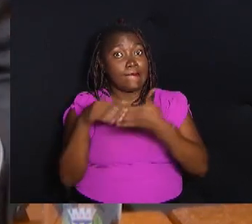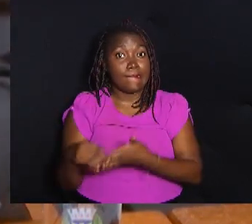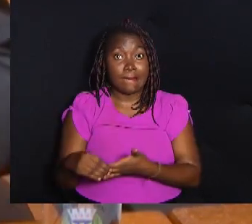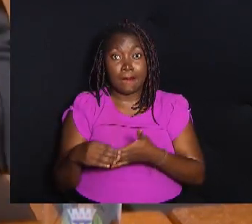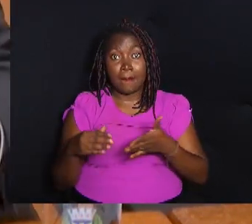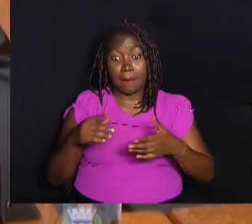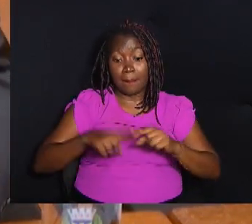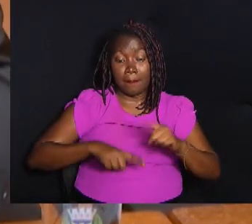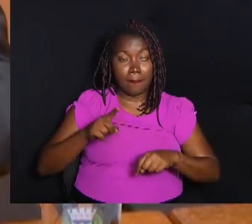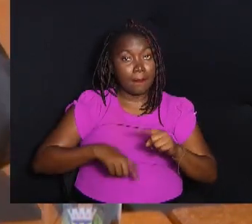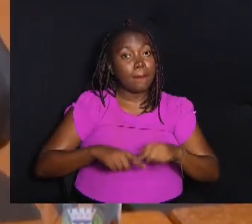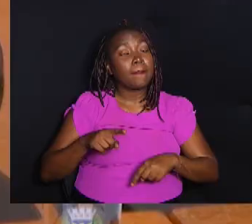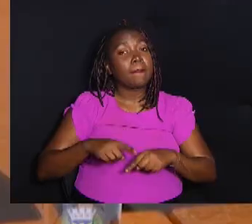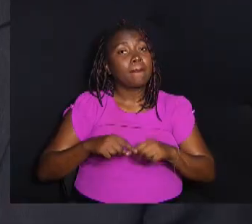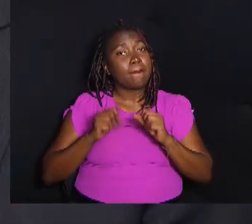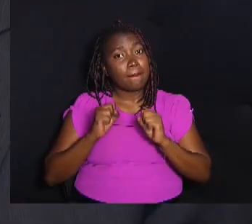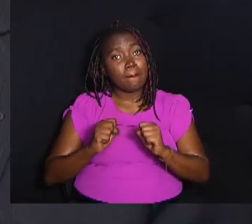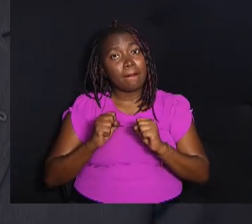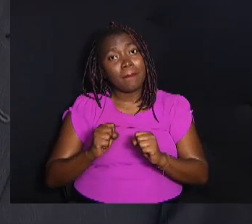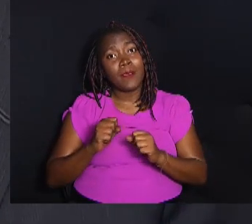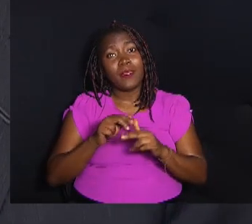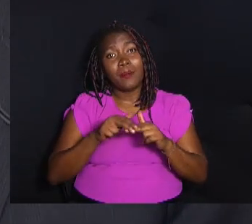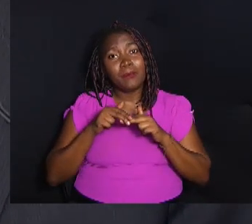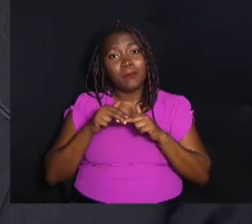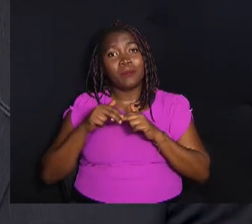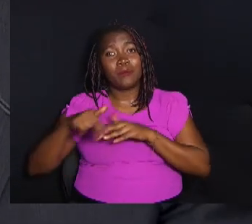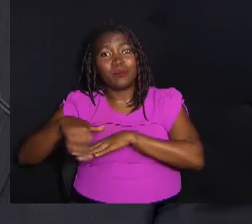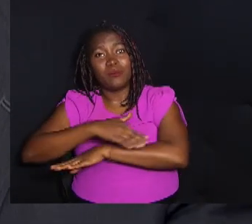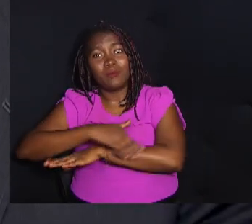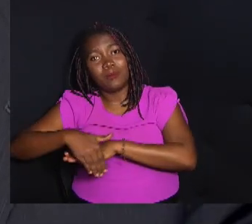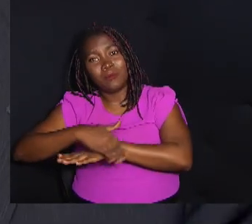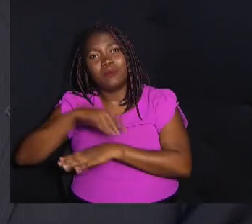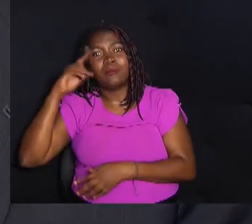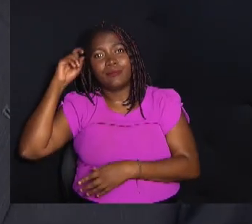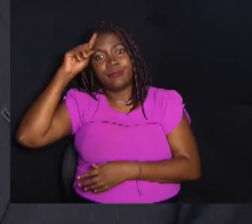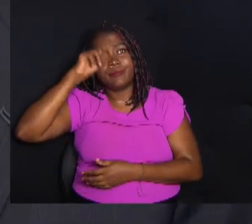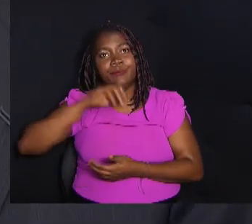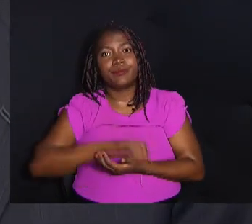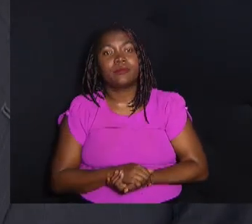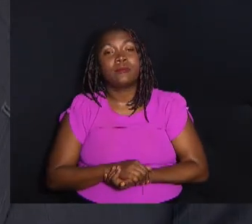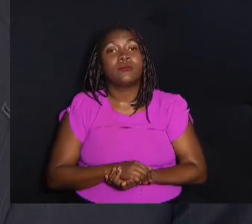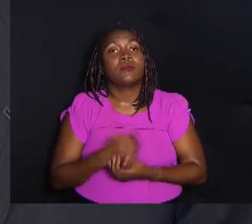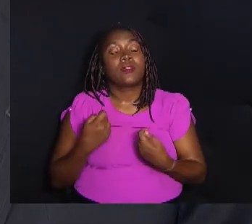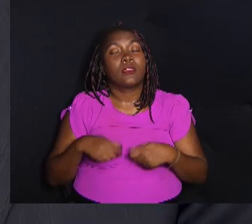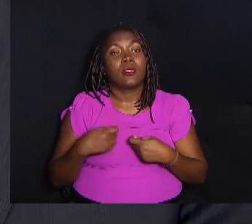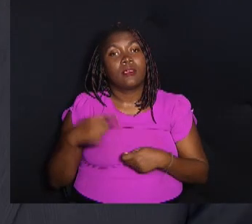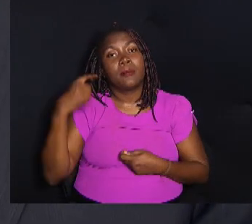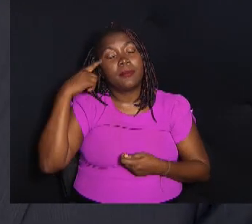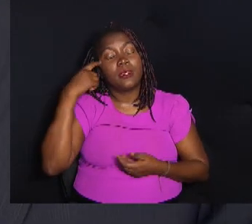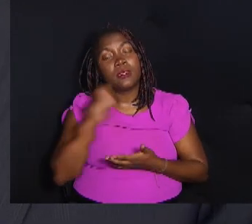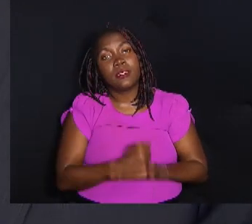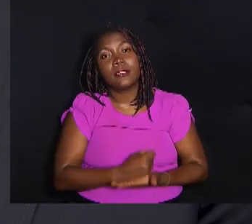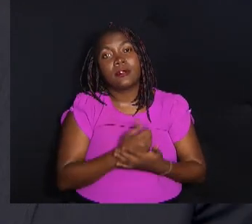tendo em vista a saturação das rodovias do Estado nós temos que pensar também na nessa na carga seca que nós temos em